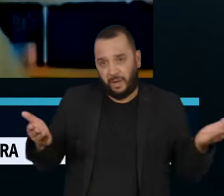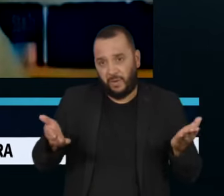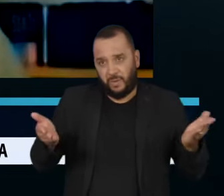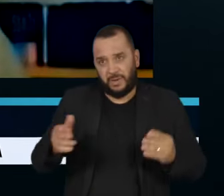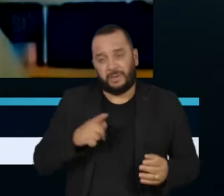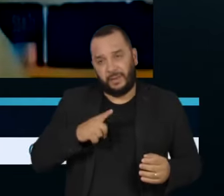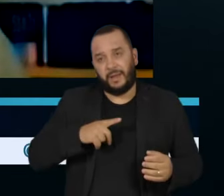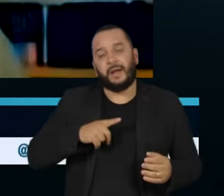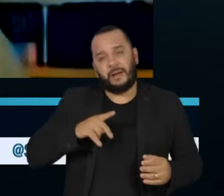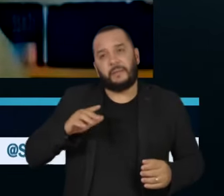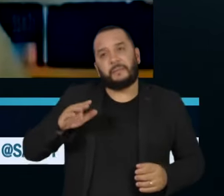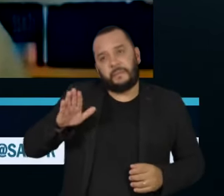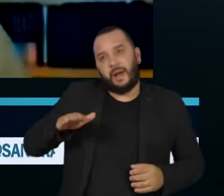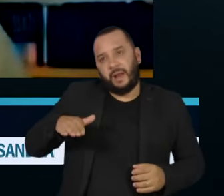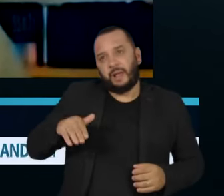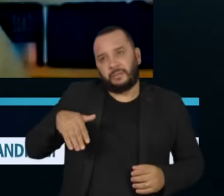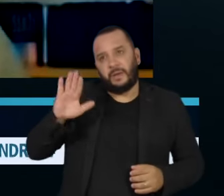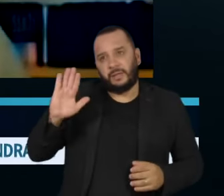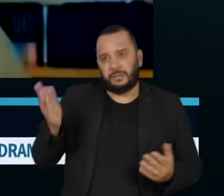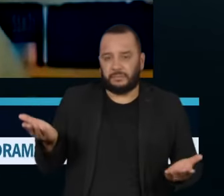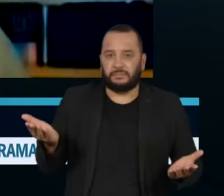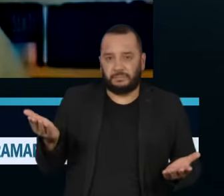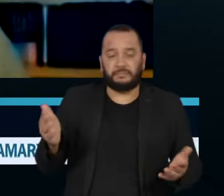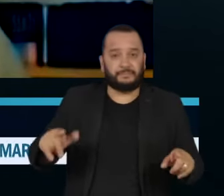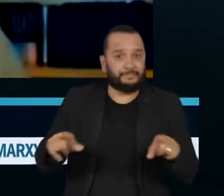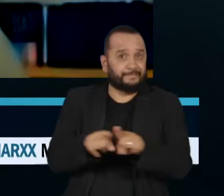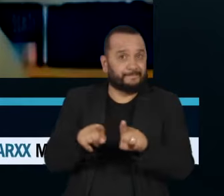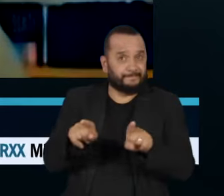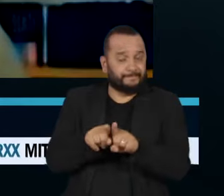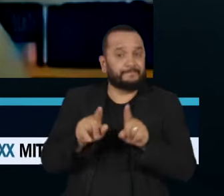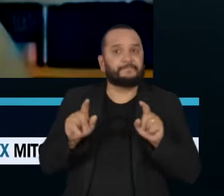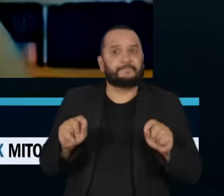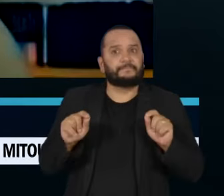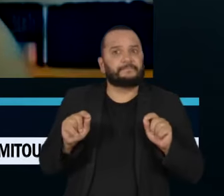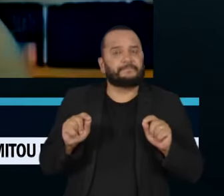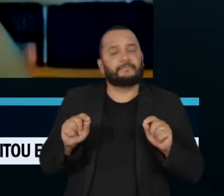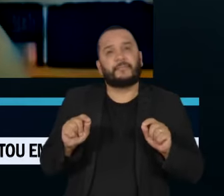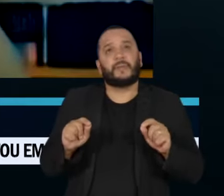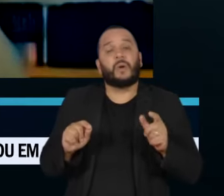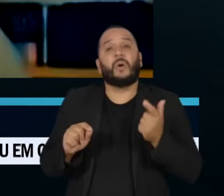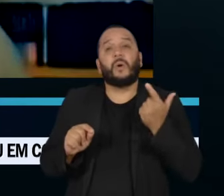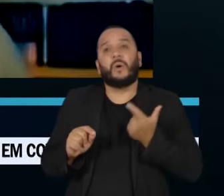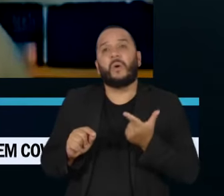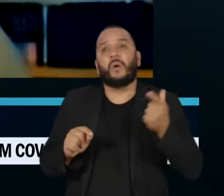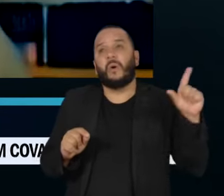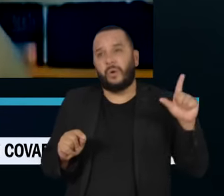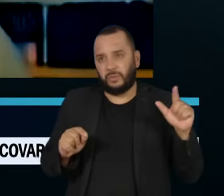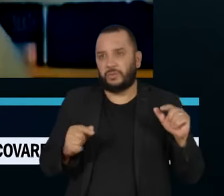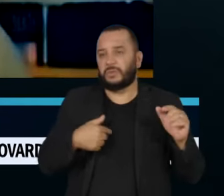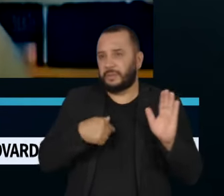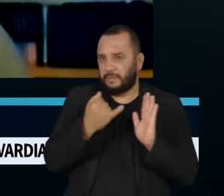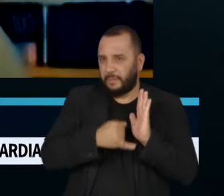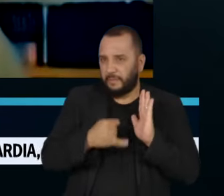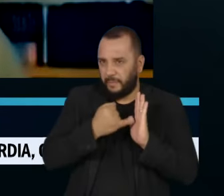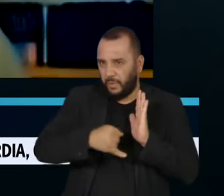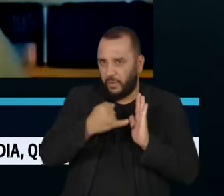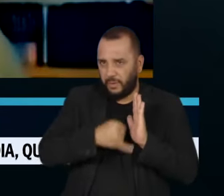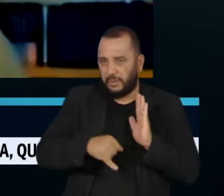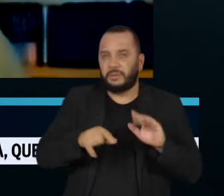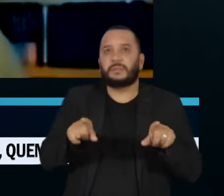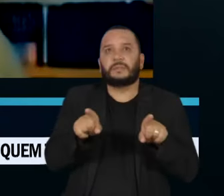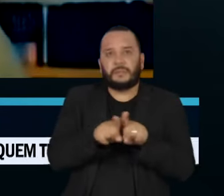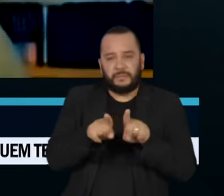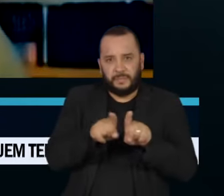Críticos, né? Da invasão da Ucrânia. E, por outro lado, né? A gente teve outros impostos, né? Que